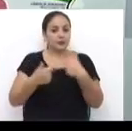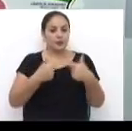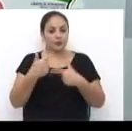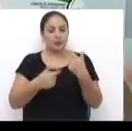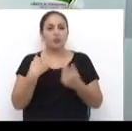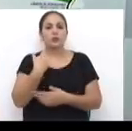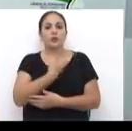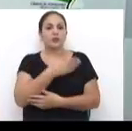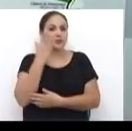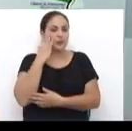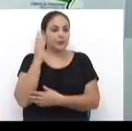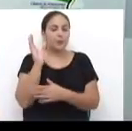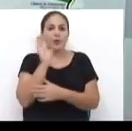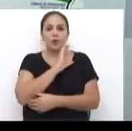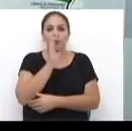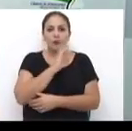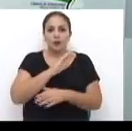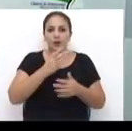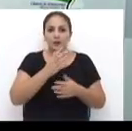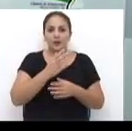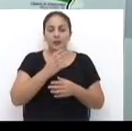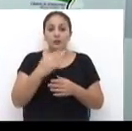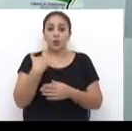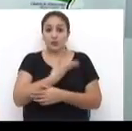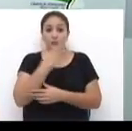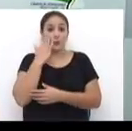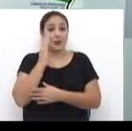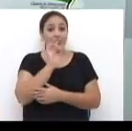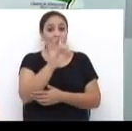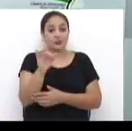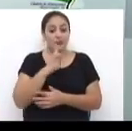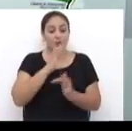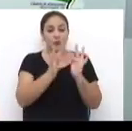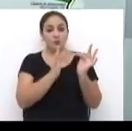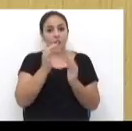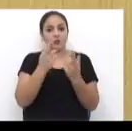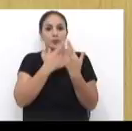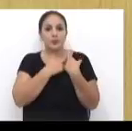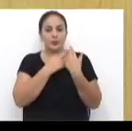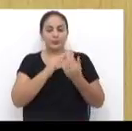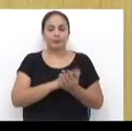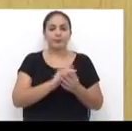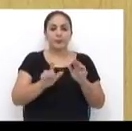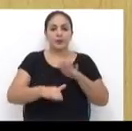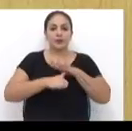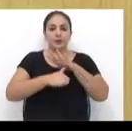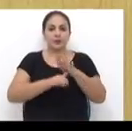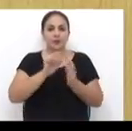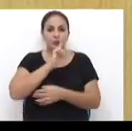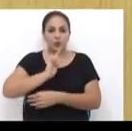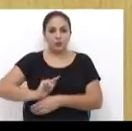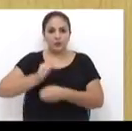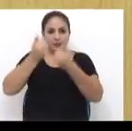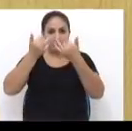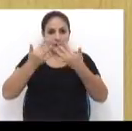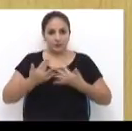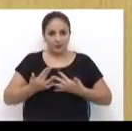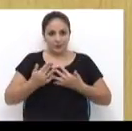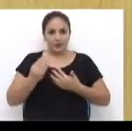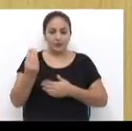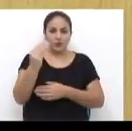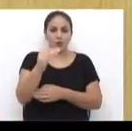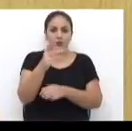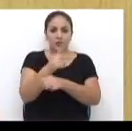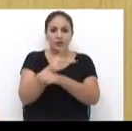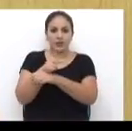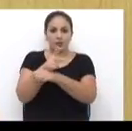correria, agora nós também sabemos que cada um tem a sua função e tem a sua responsabilidade. Líder do governo comenta a instalação de